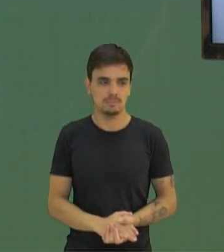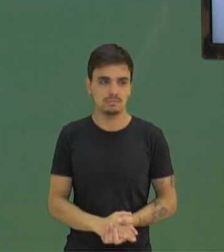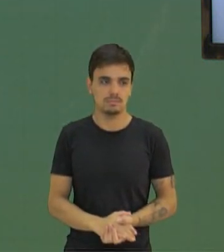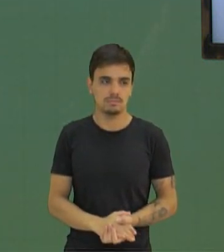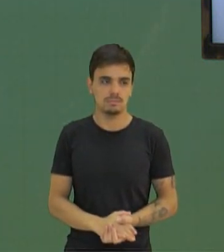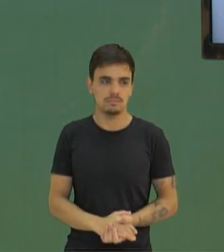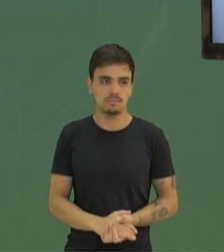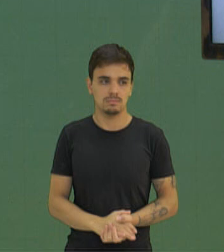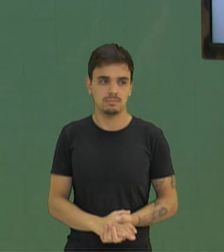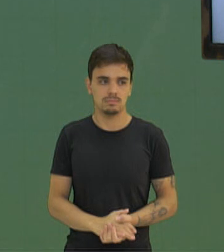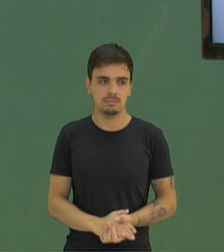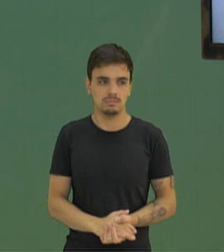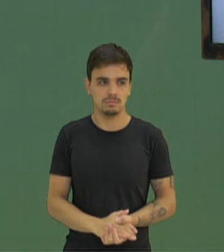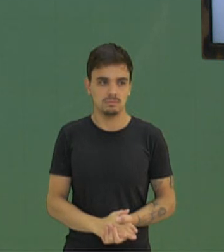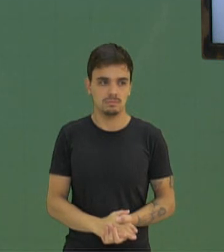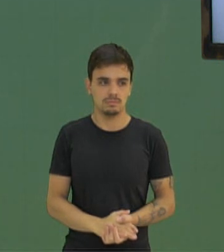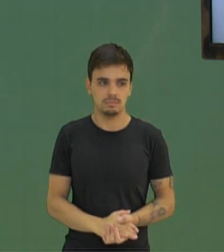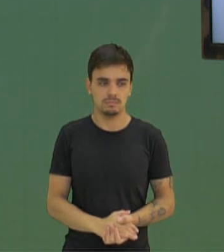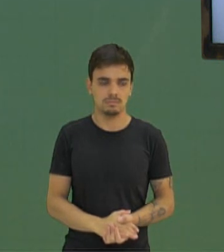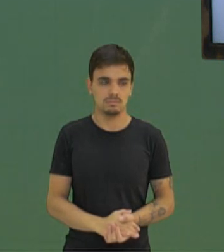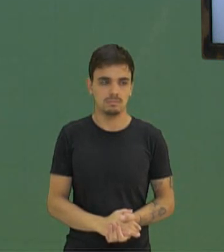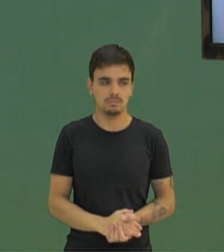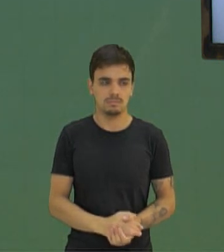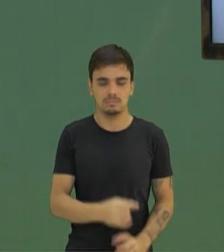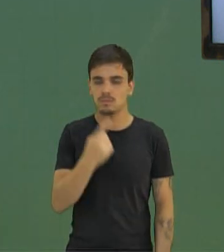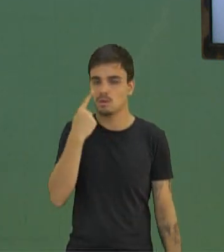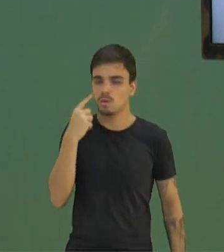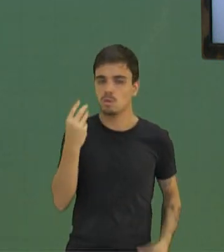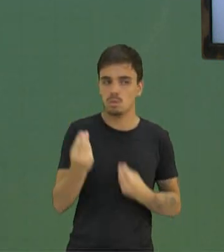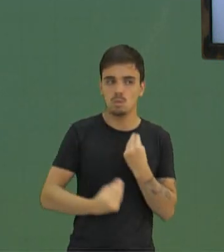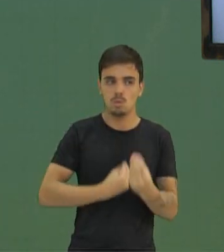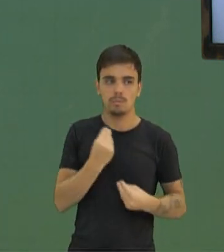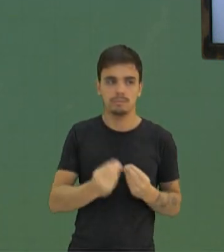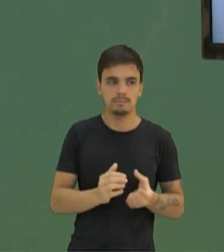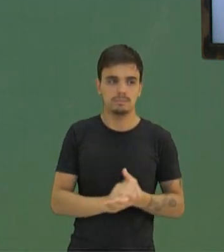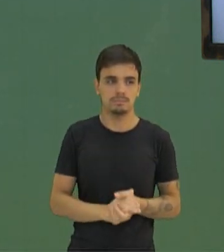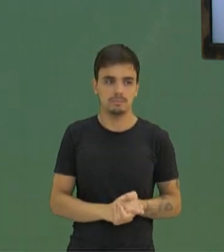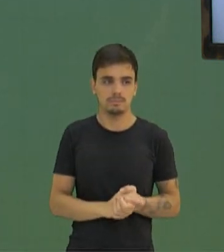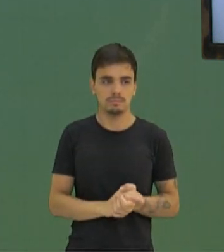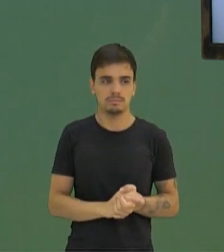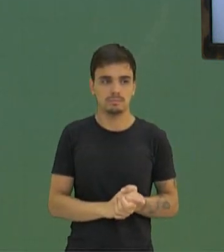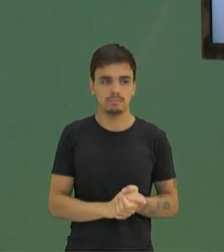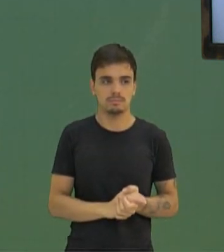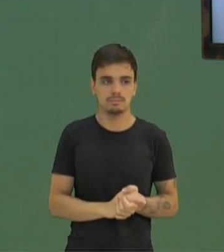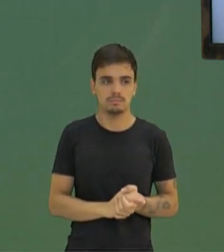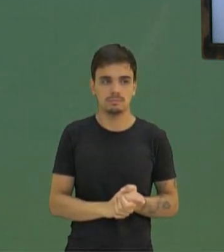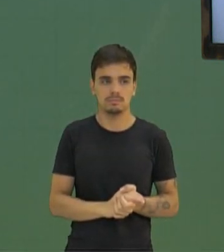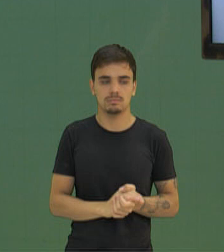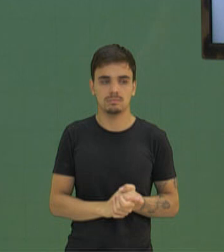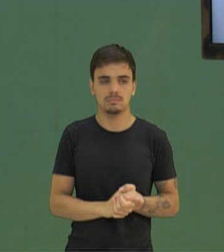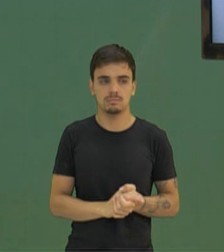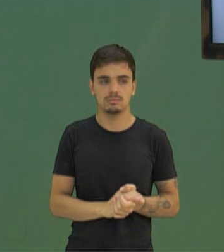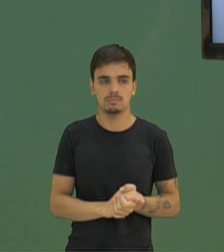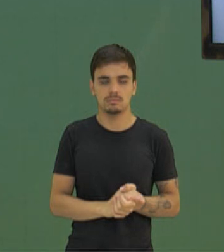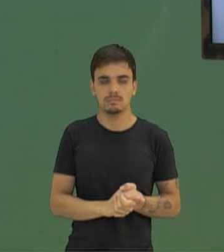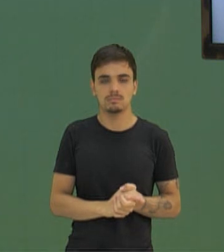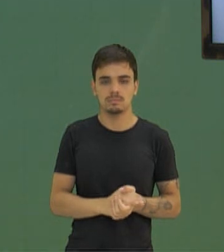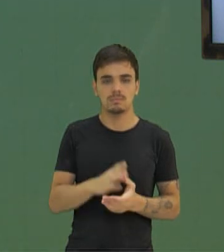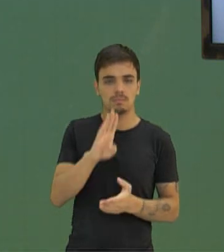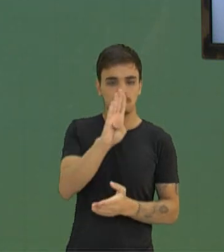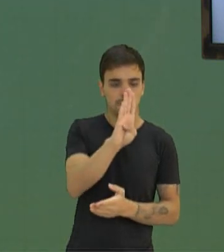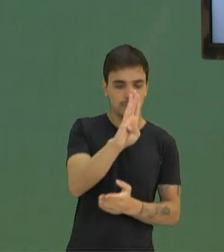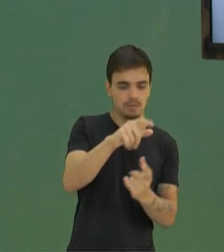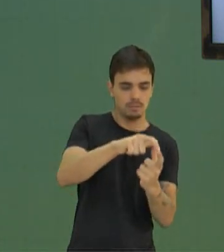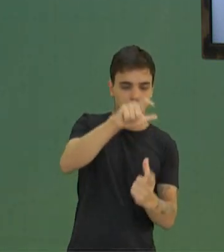resultado Branca olha como que ficaria vesão com um bebezinho lesão vizinho